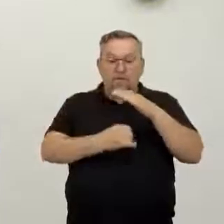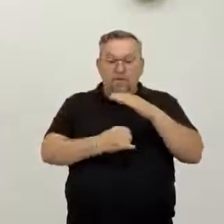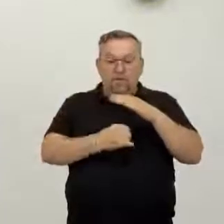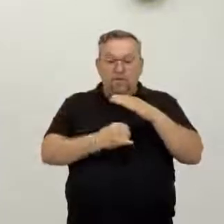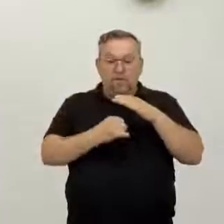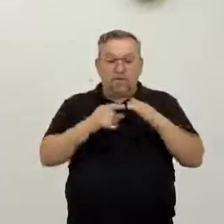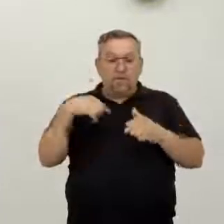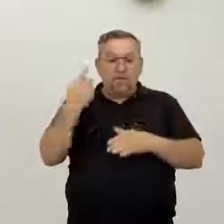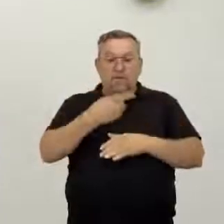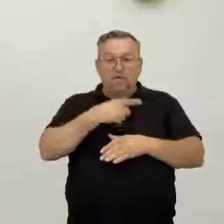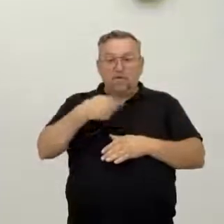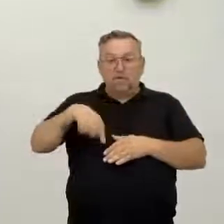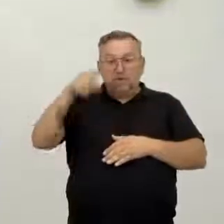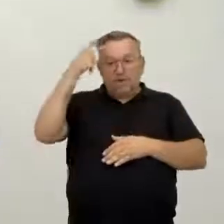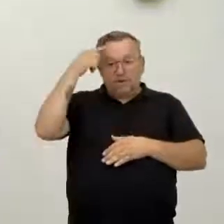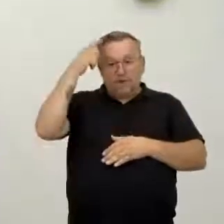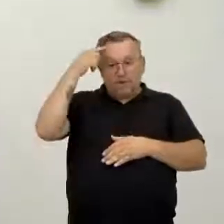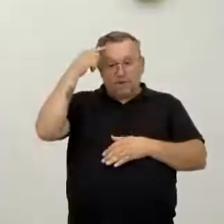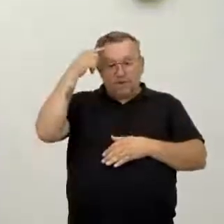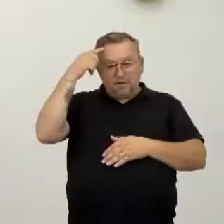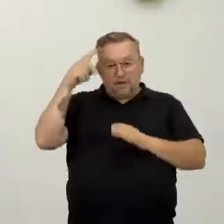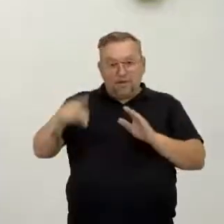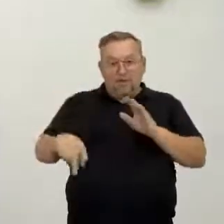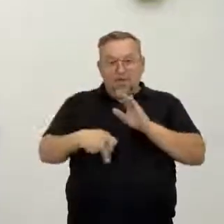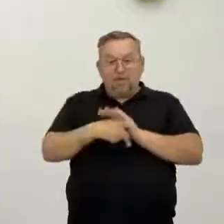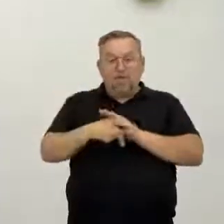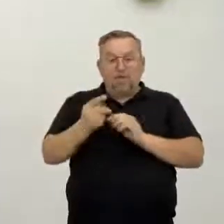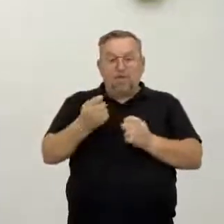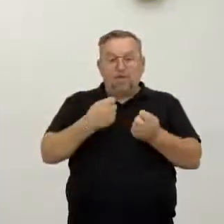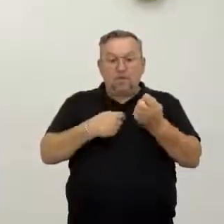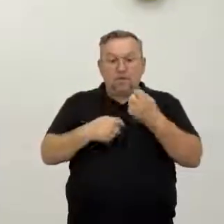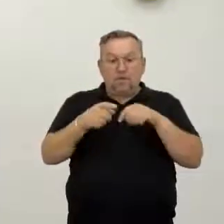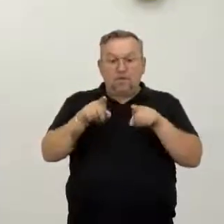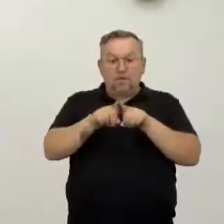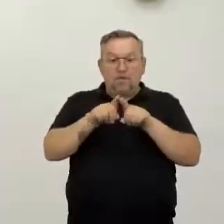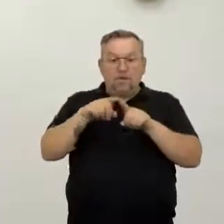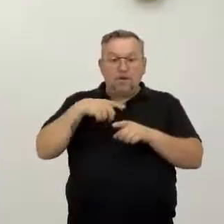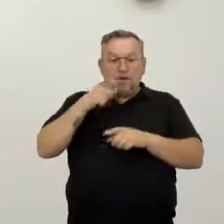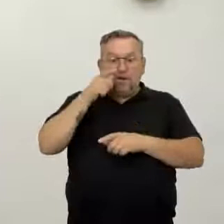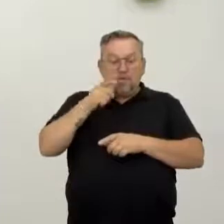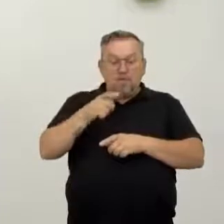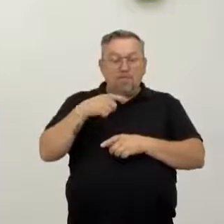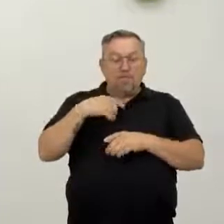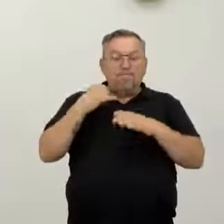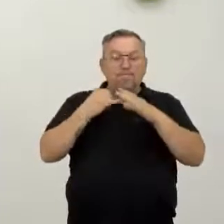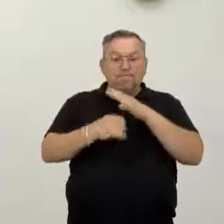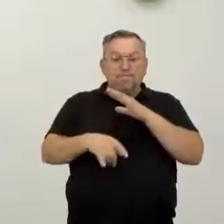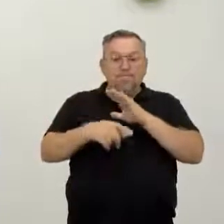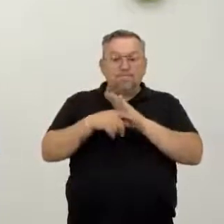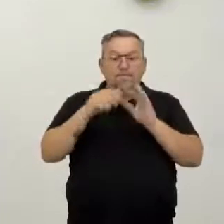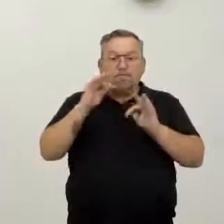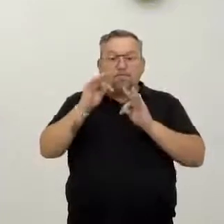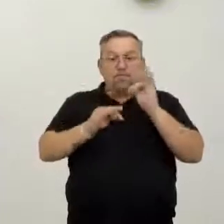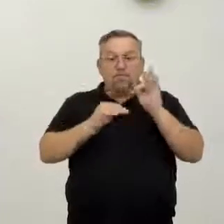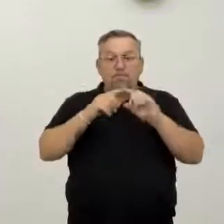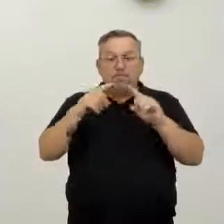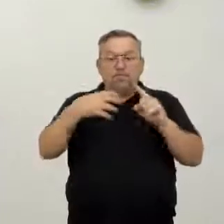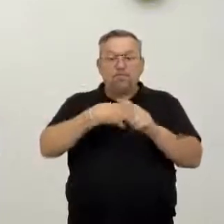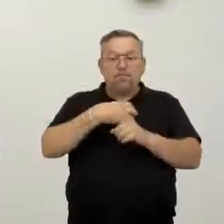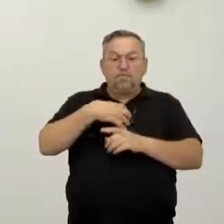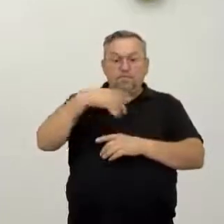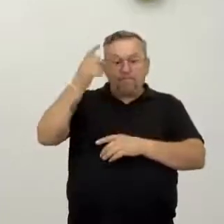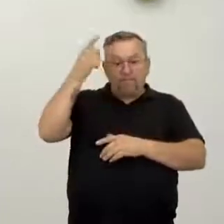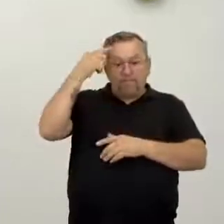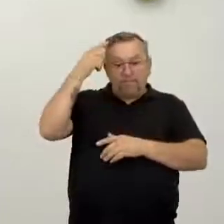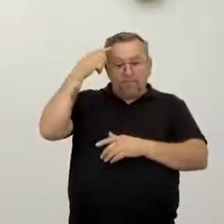né, a gente nunca tem que pensar só na parte econômica, tem que também investir na tecnologia, na forma de